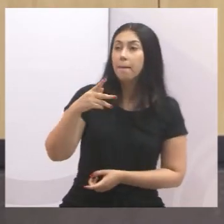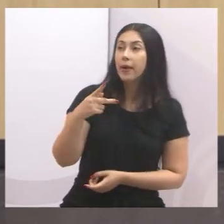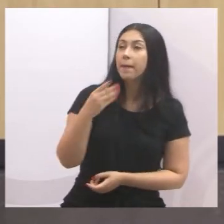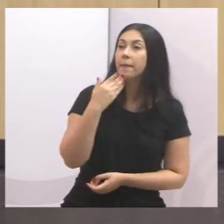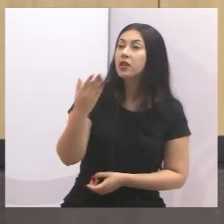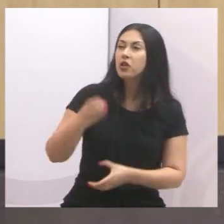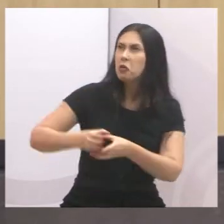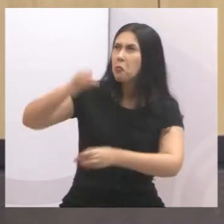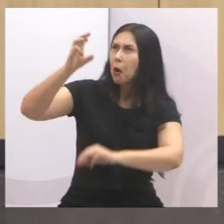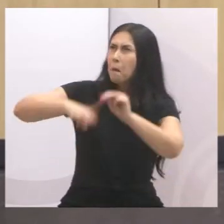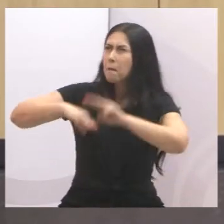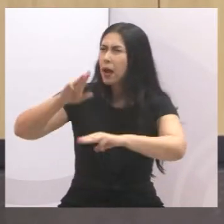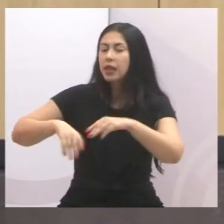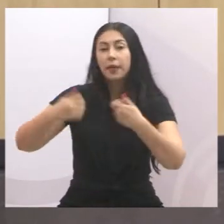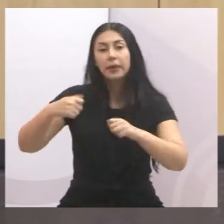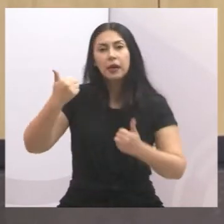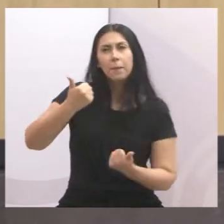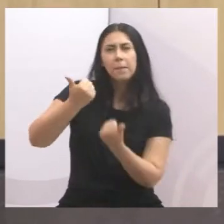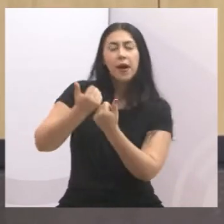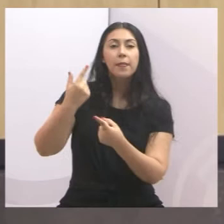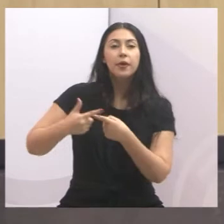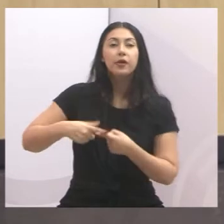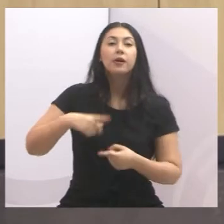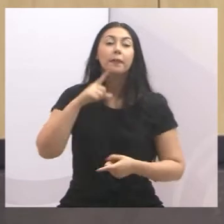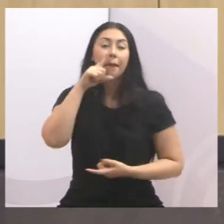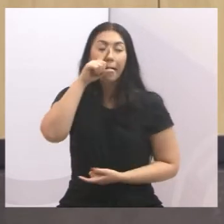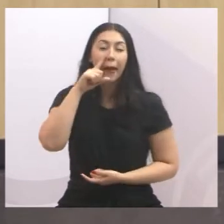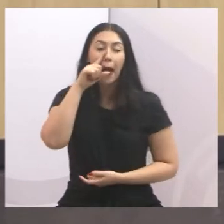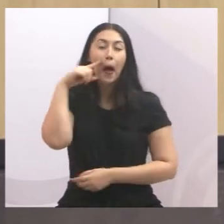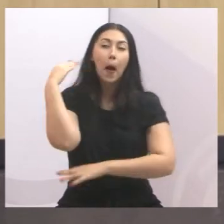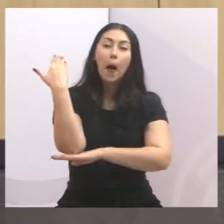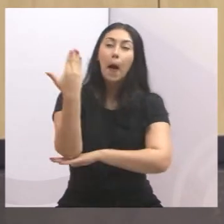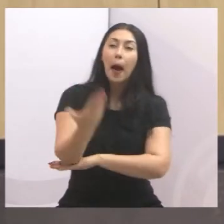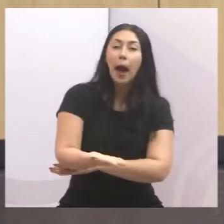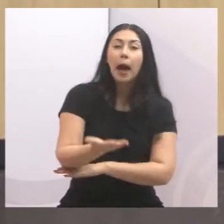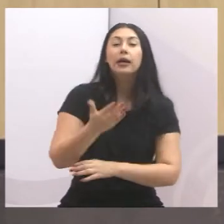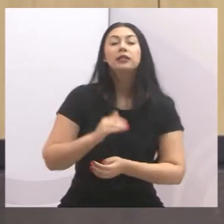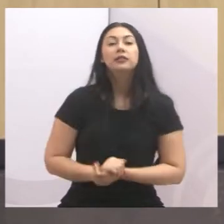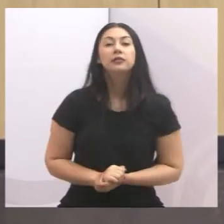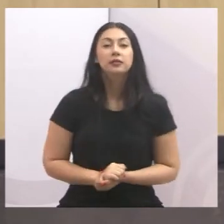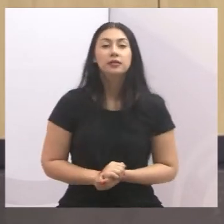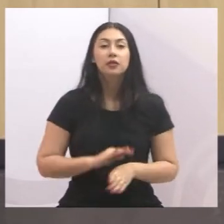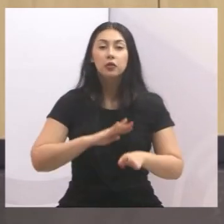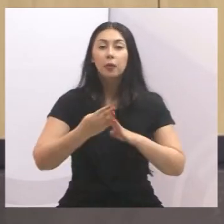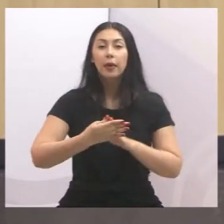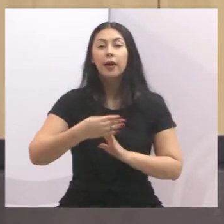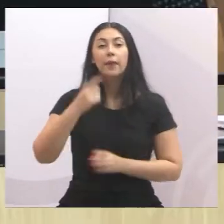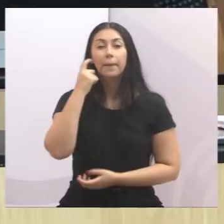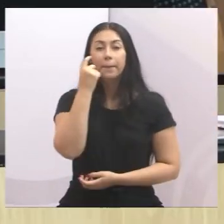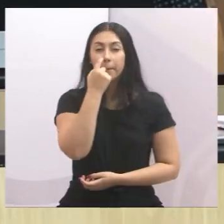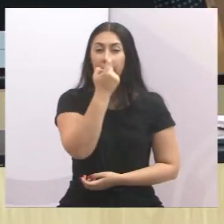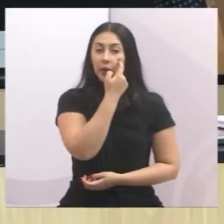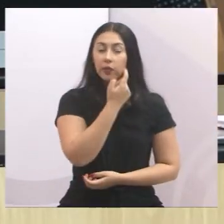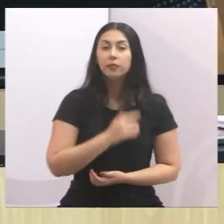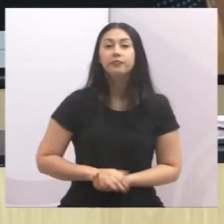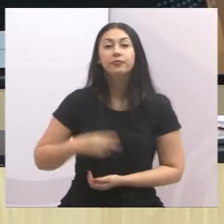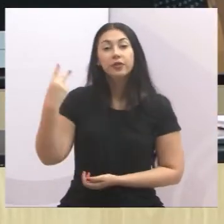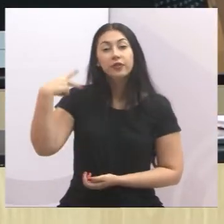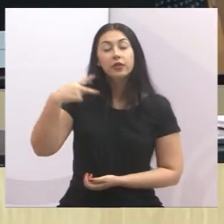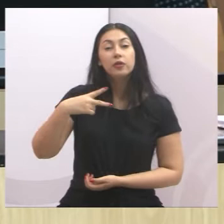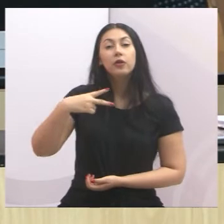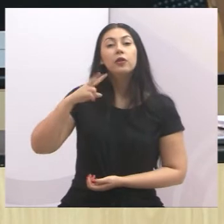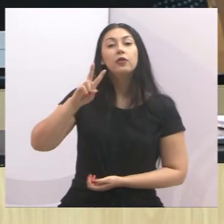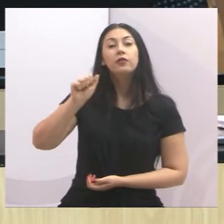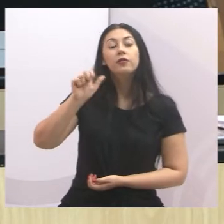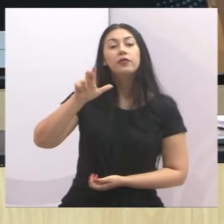poste de madeira que apresenta risco de queda na Estrada do Limoeiro, em frente ao número 715, no Parque Meia Lua, em Jacareí. Autoria,